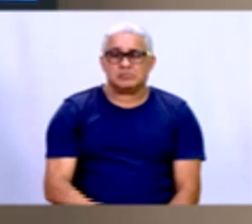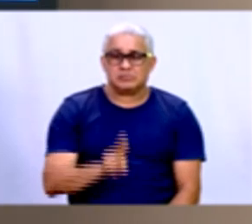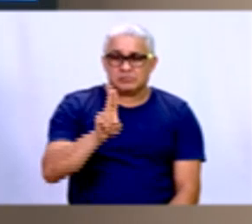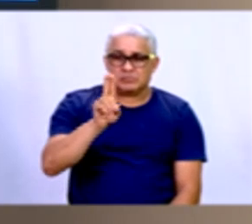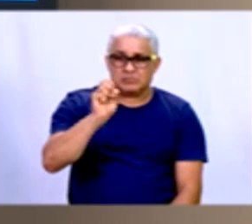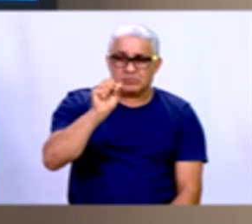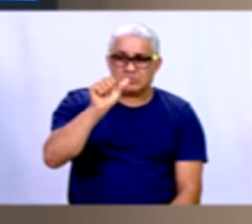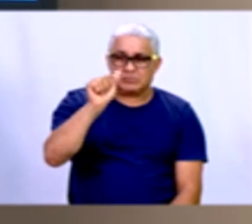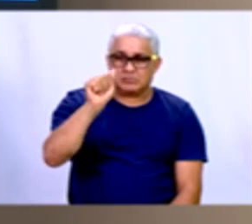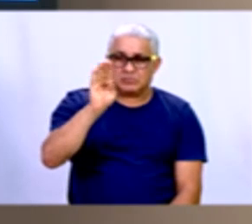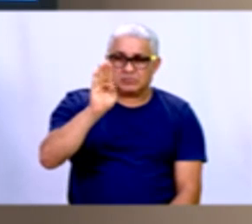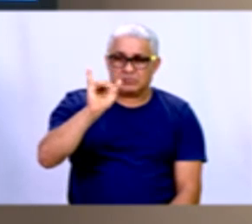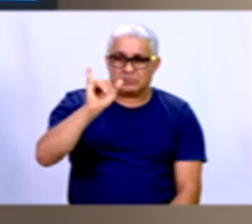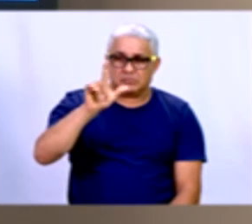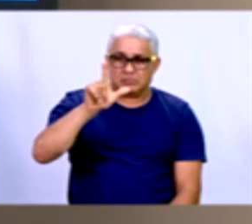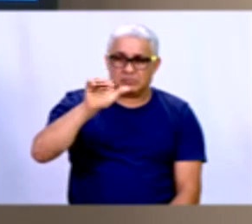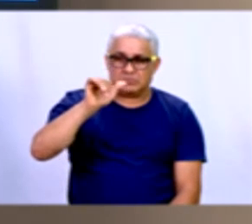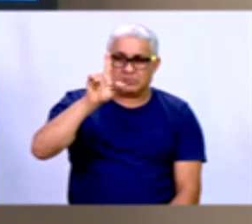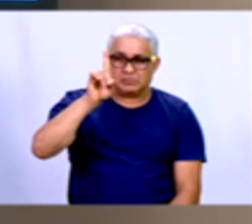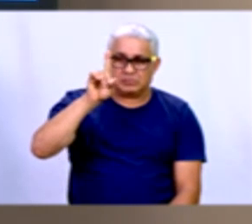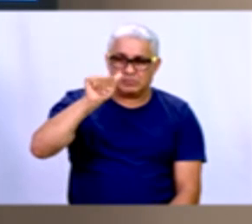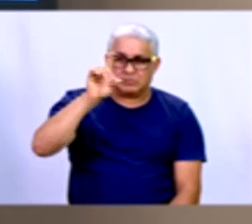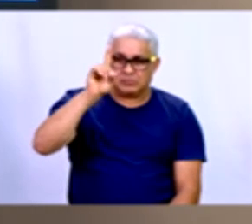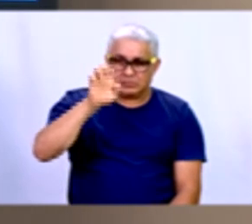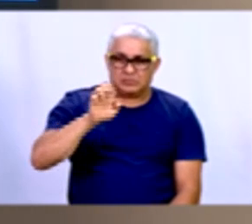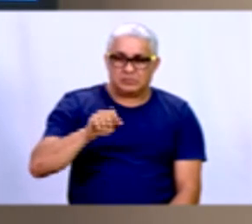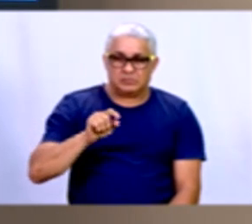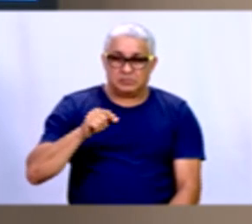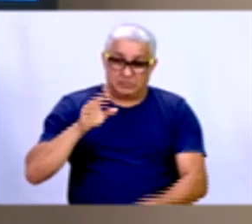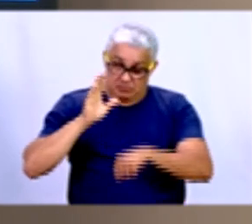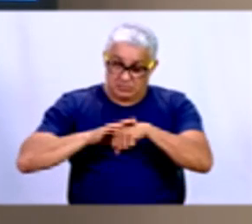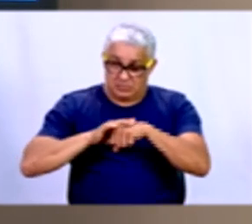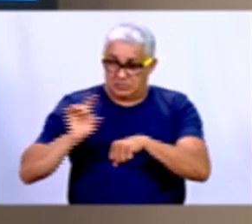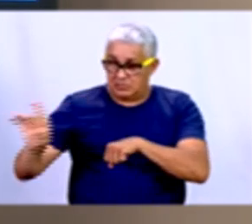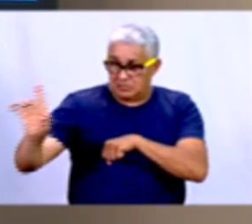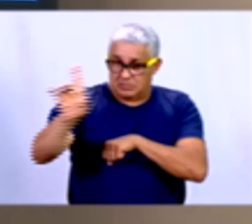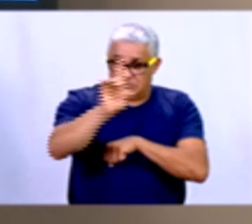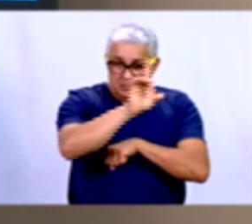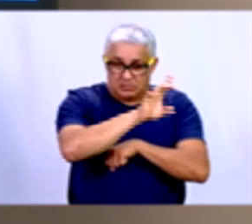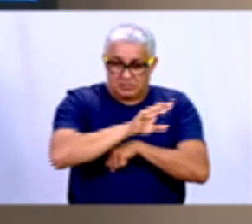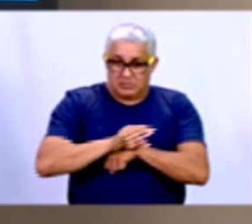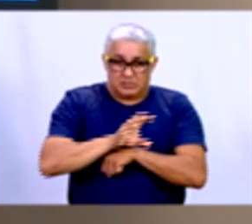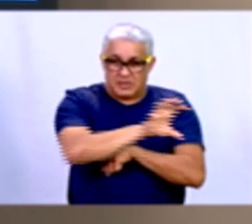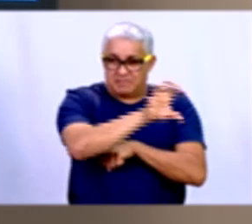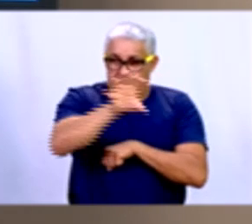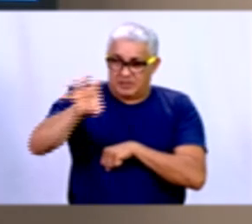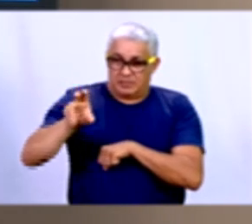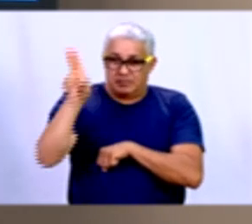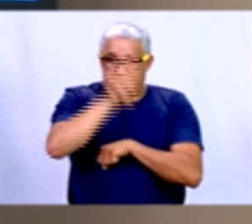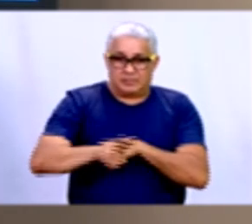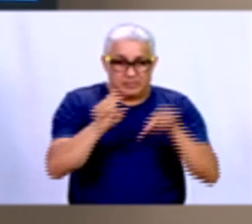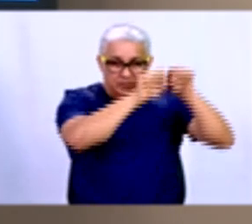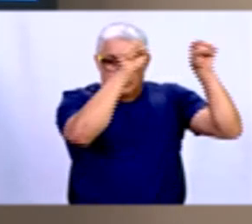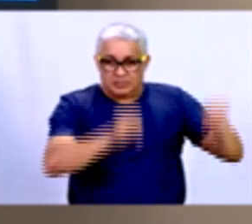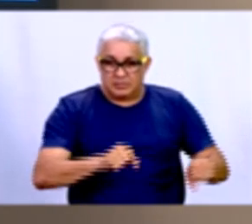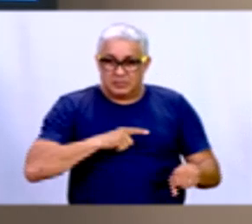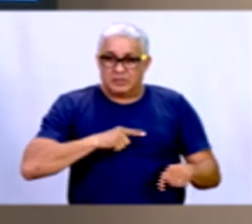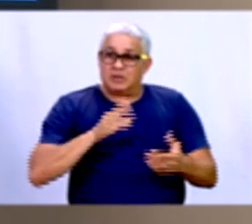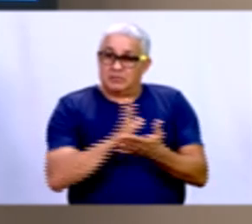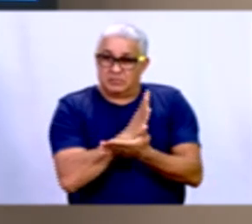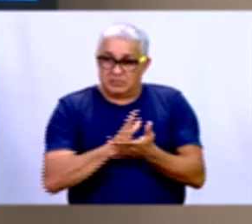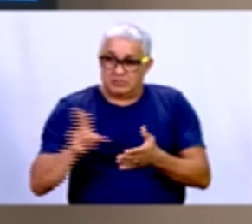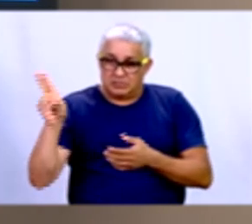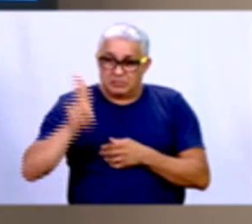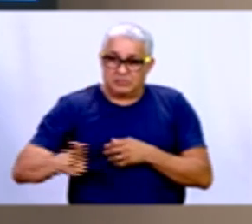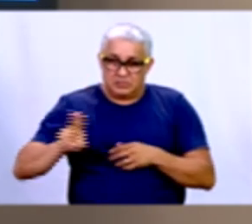usabilidade. A usabilidade é um direito de todos nós na hora que a gente vai utilizar um sistema. Por quê? Porque nós temos usuários com